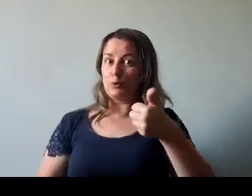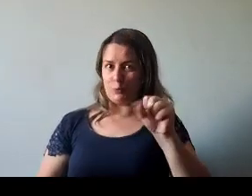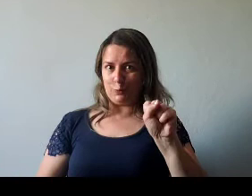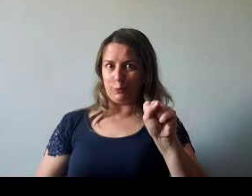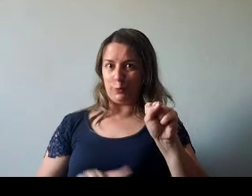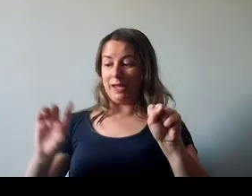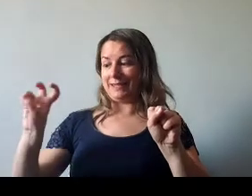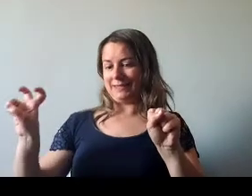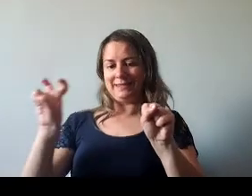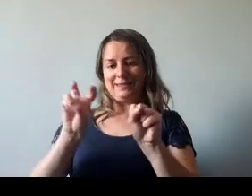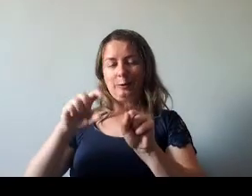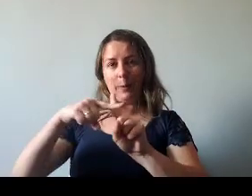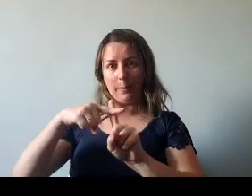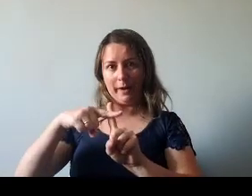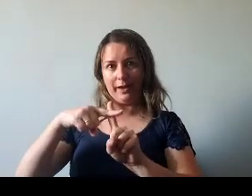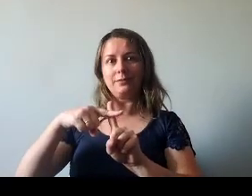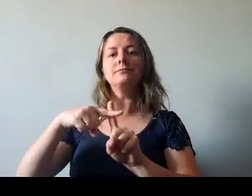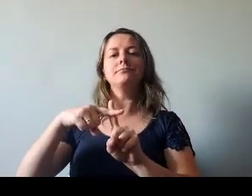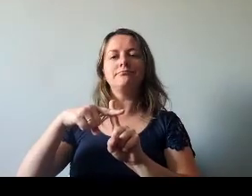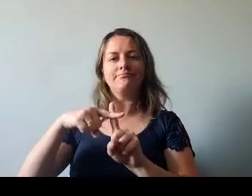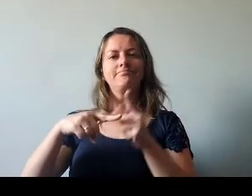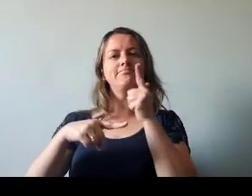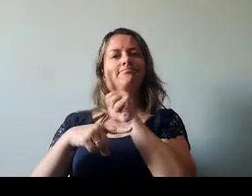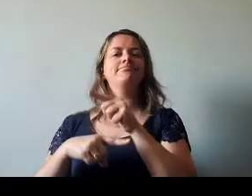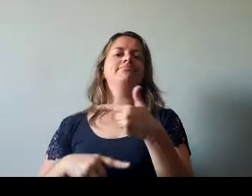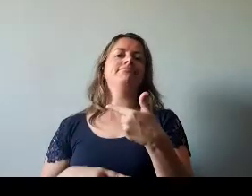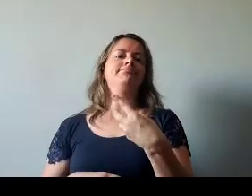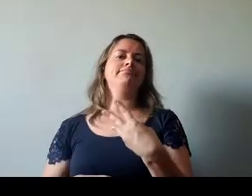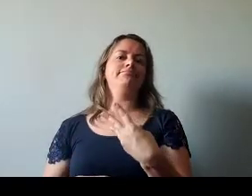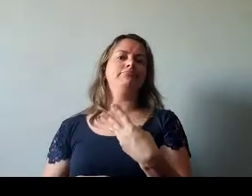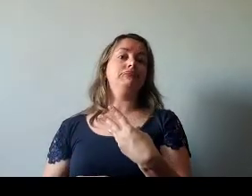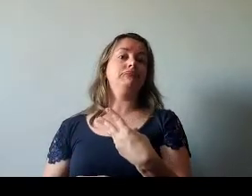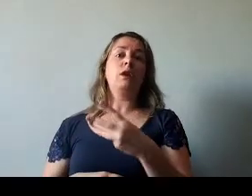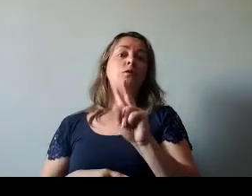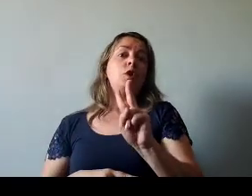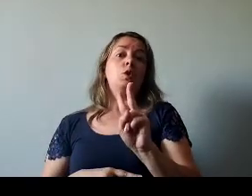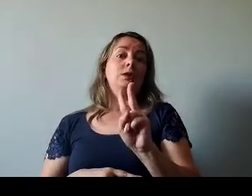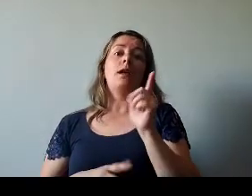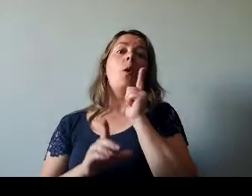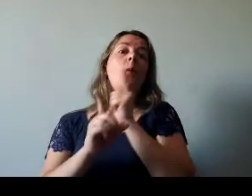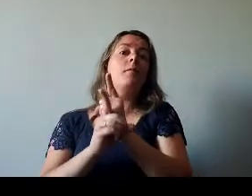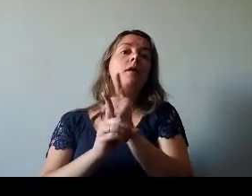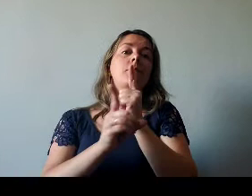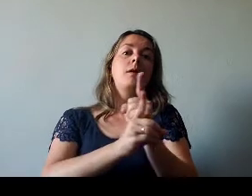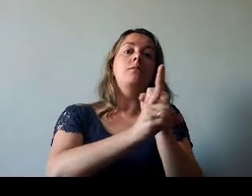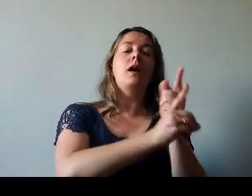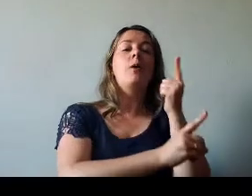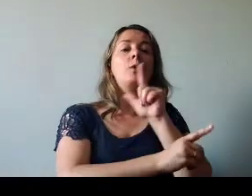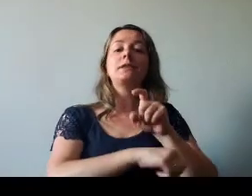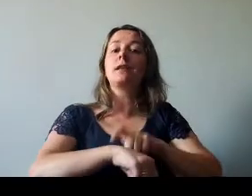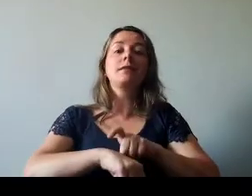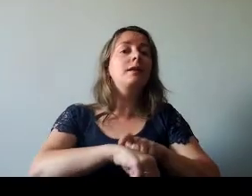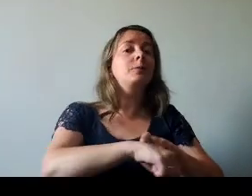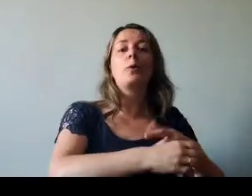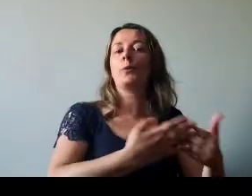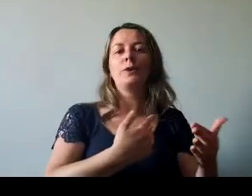segundo. Então, eu consigo calcular a velocidade em qualquer instante que eu quiser, ok?